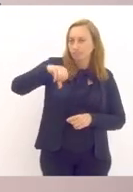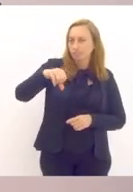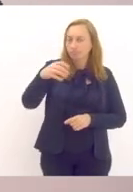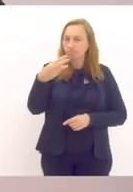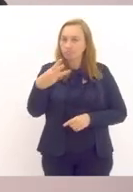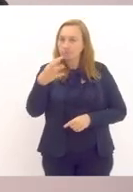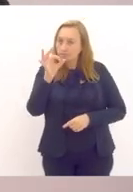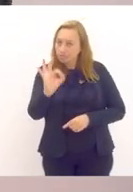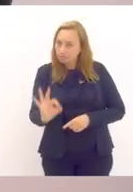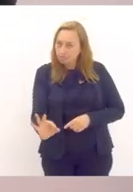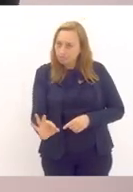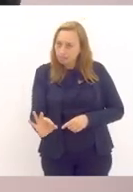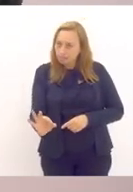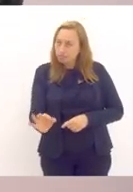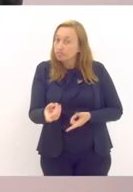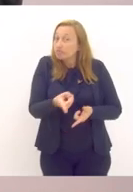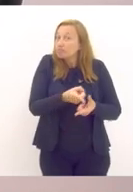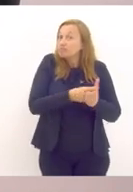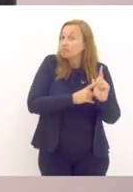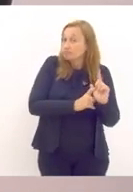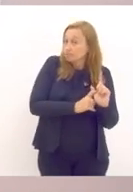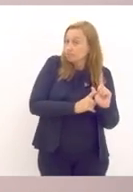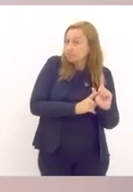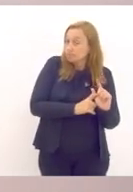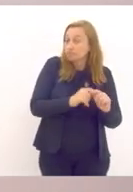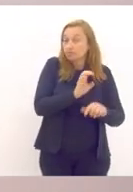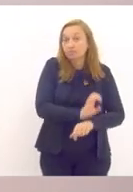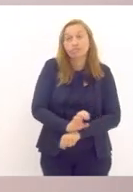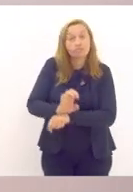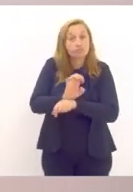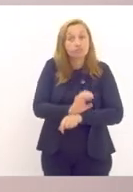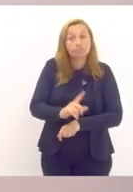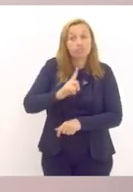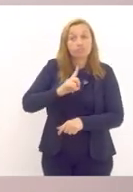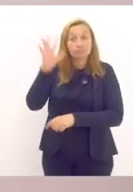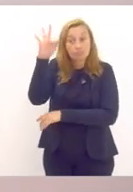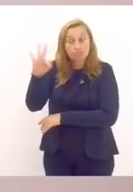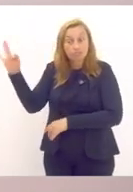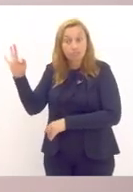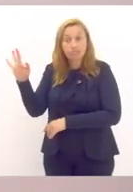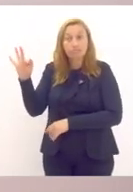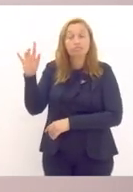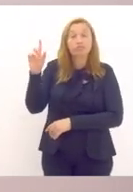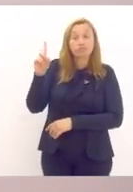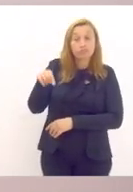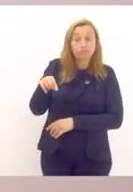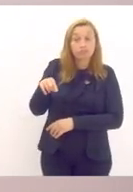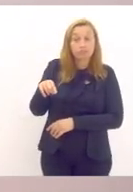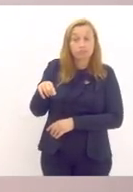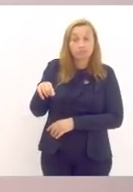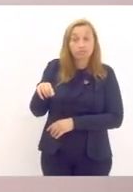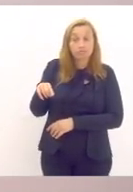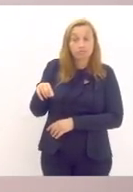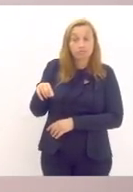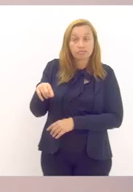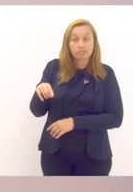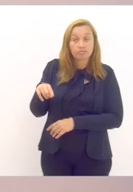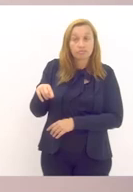93% da dívida que os estados têm com a União são os estados que estão no COSUD. Ou seja, esse é um